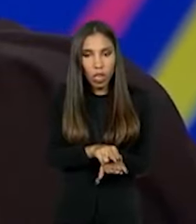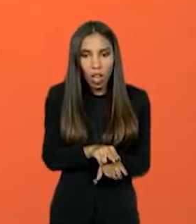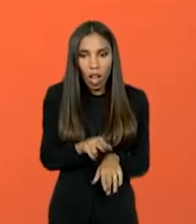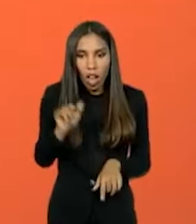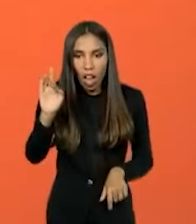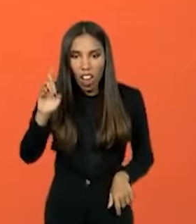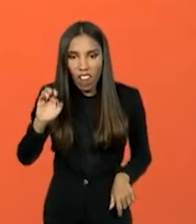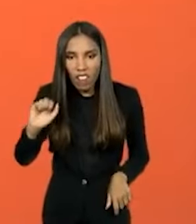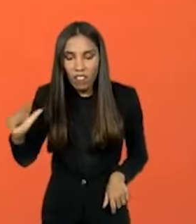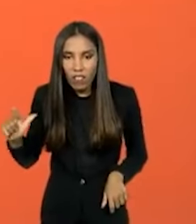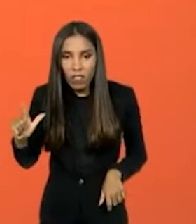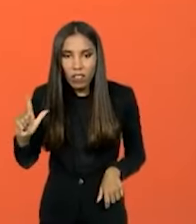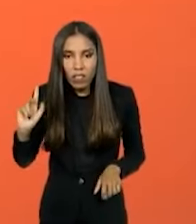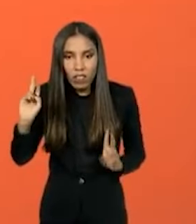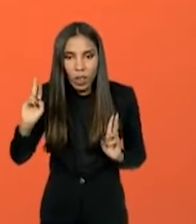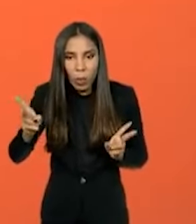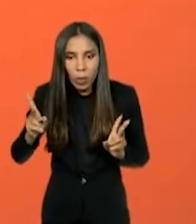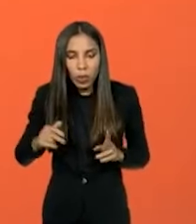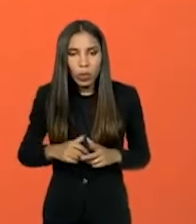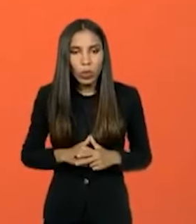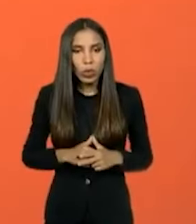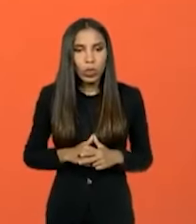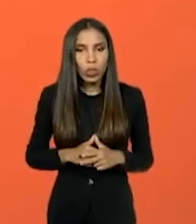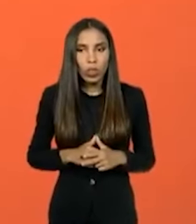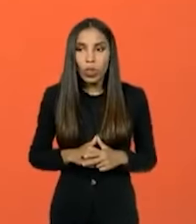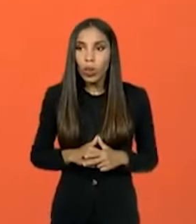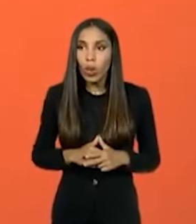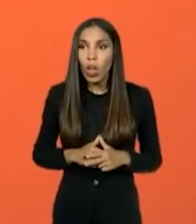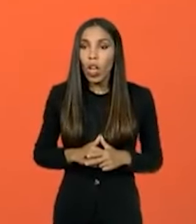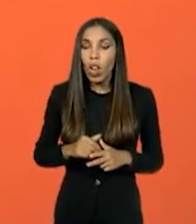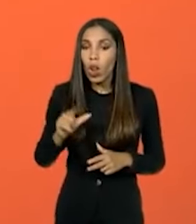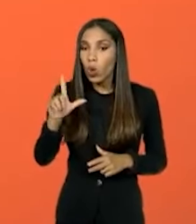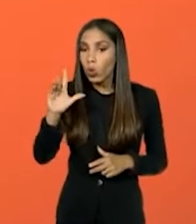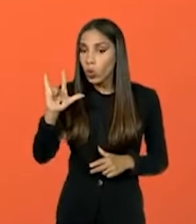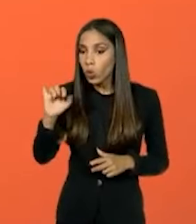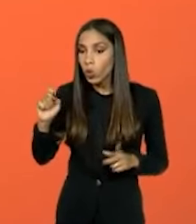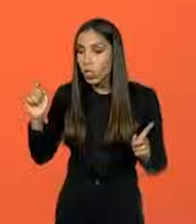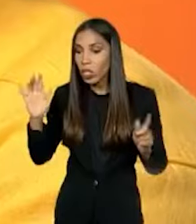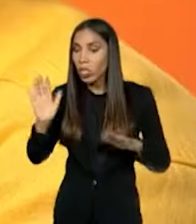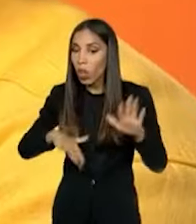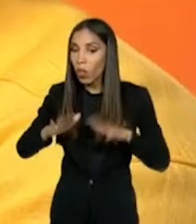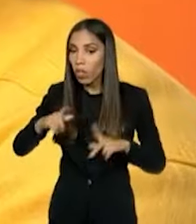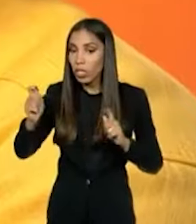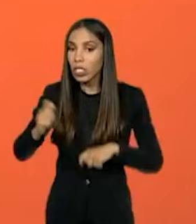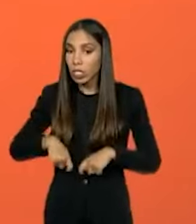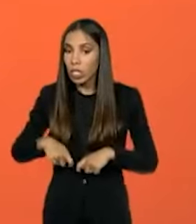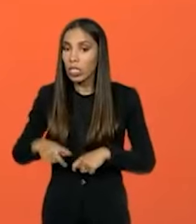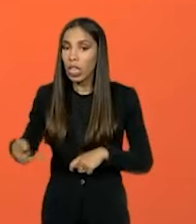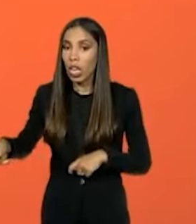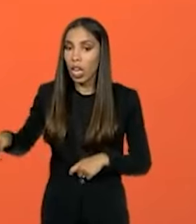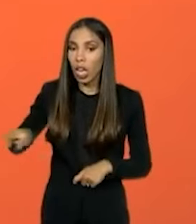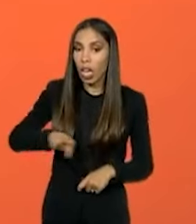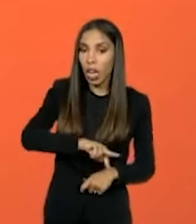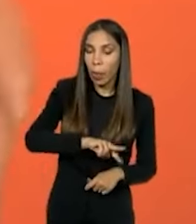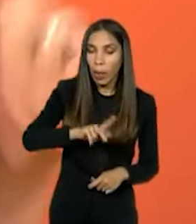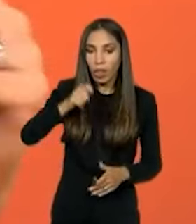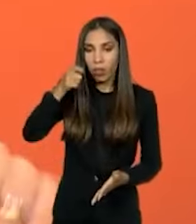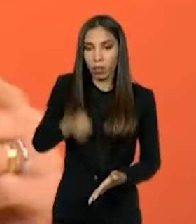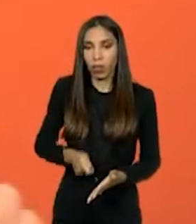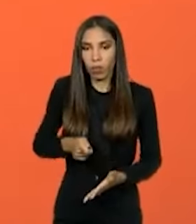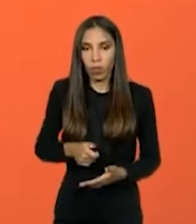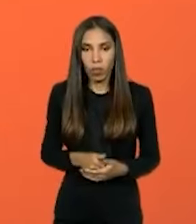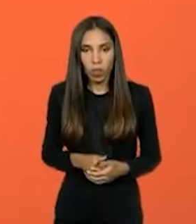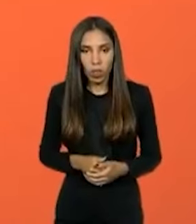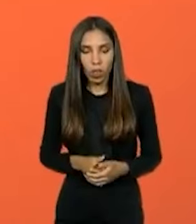Rafael porque foi no meio disso sabe eh o lci falou Talvez ele possa doar mas ainda não tinha batido martelo ele já